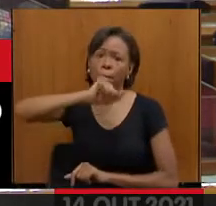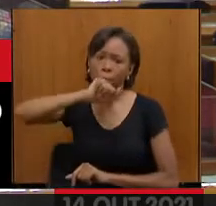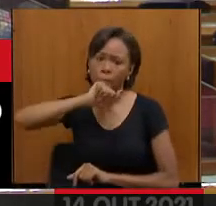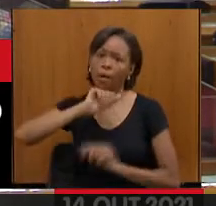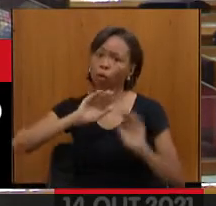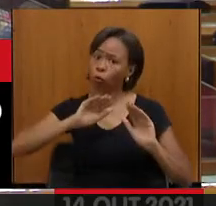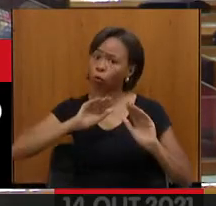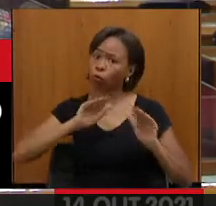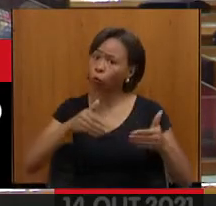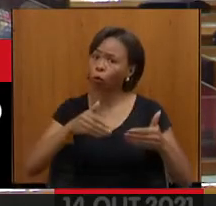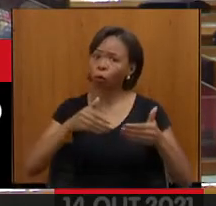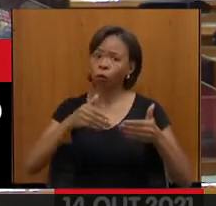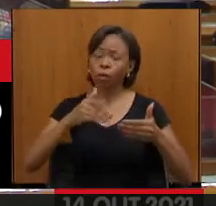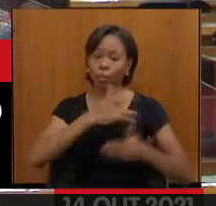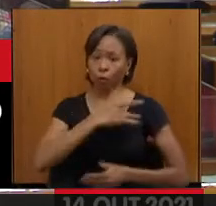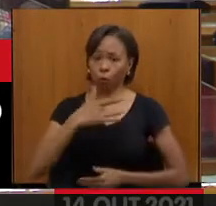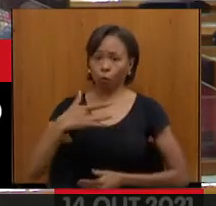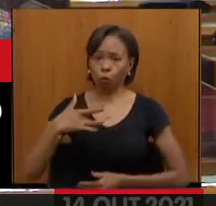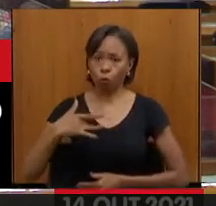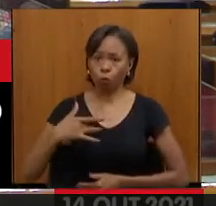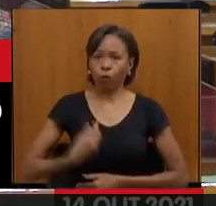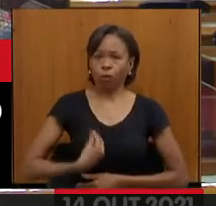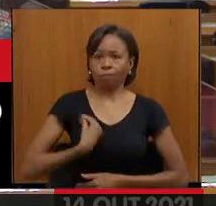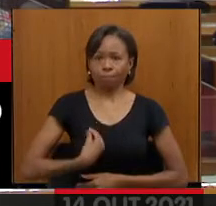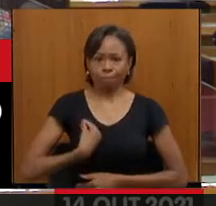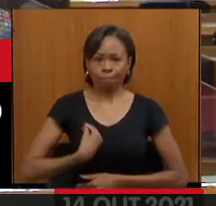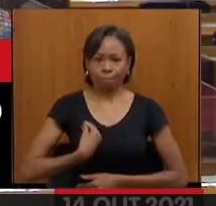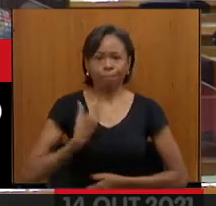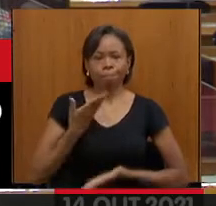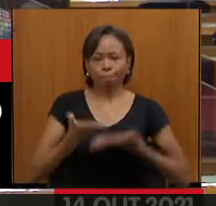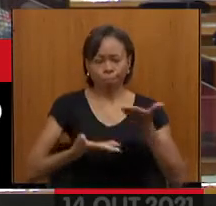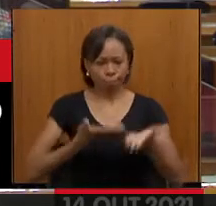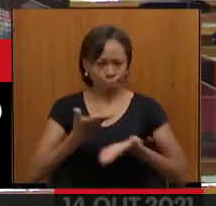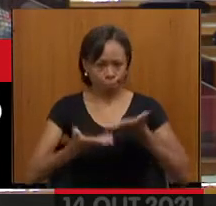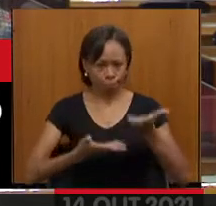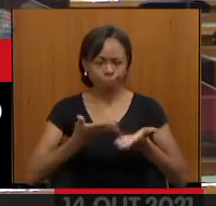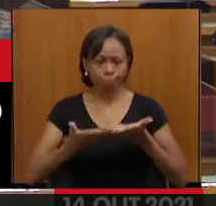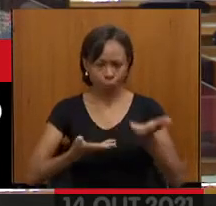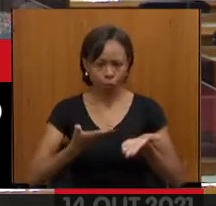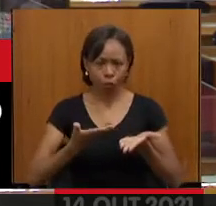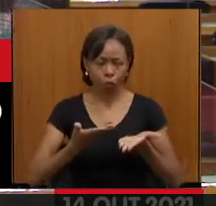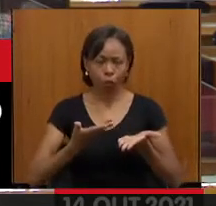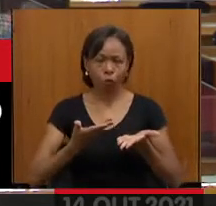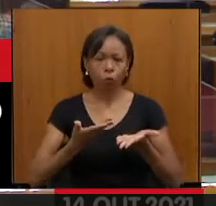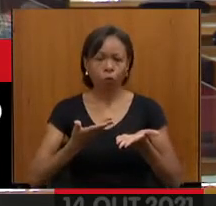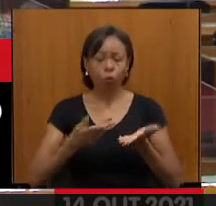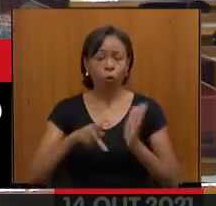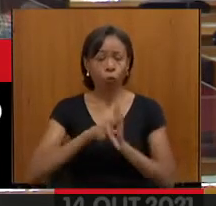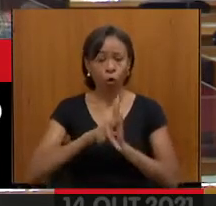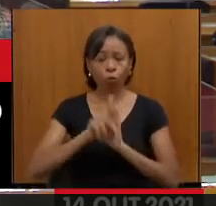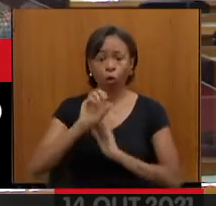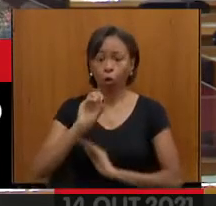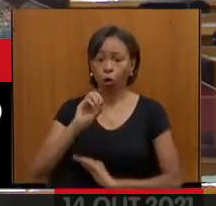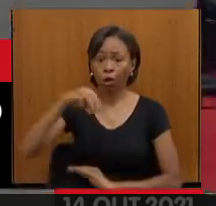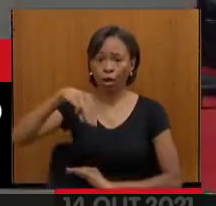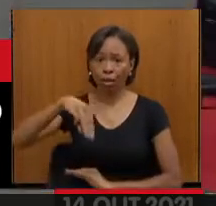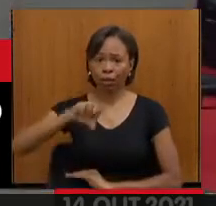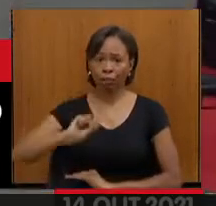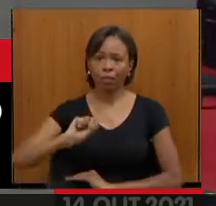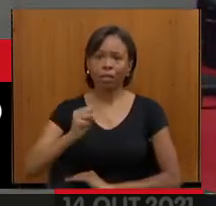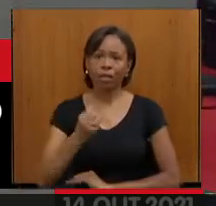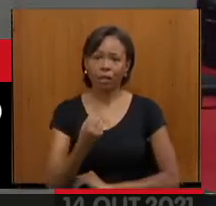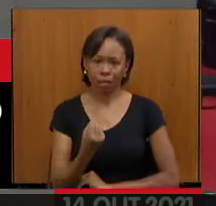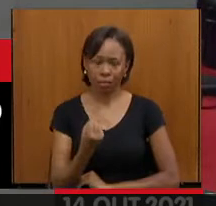vida, considerando, entre outros, a escolha pela Organização Mundial da Saúde do tema